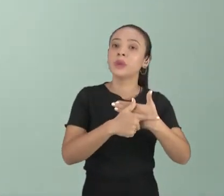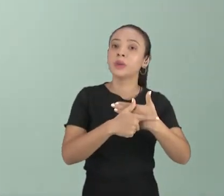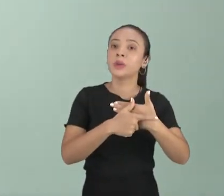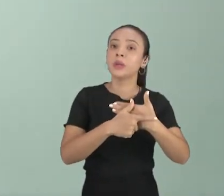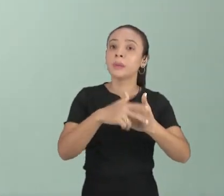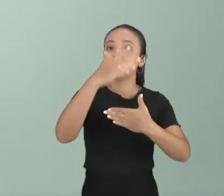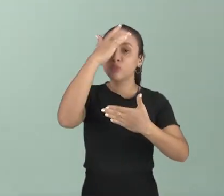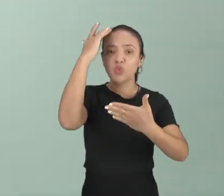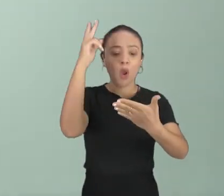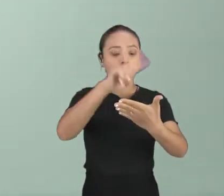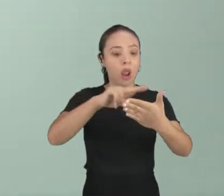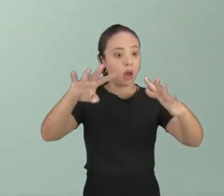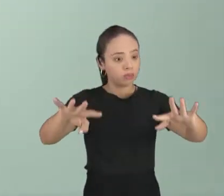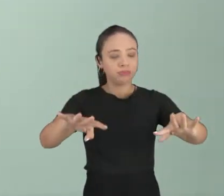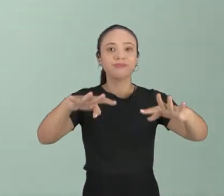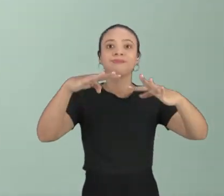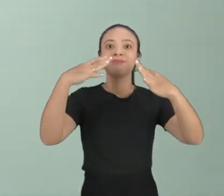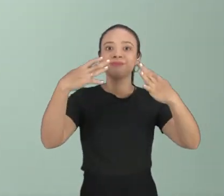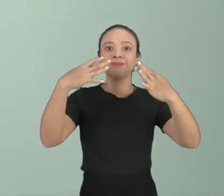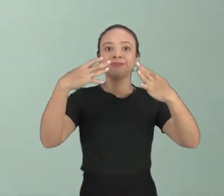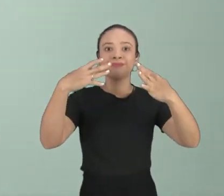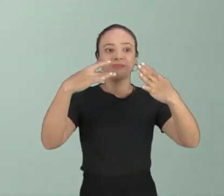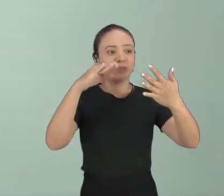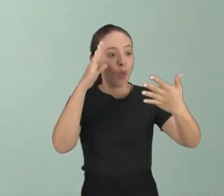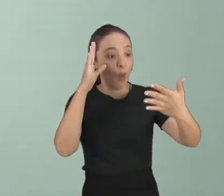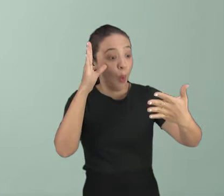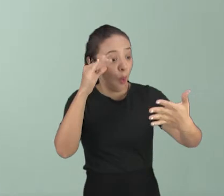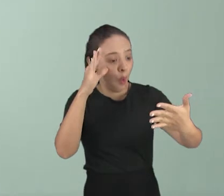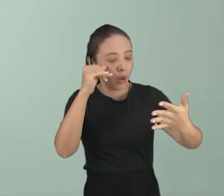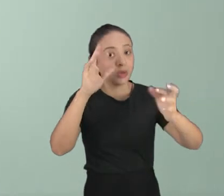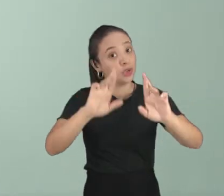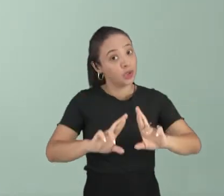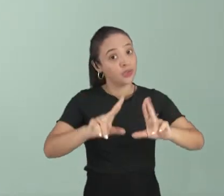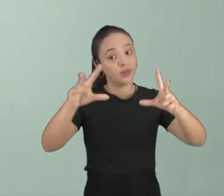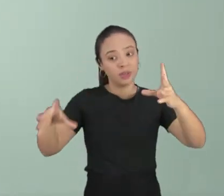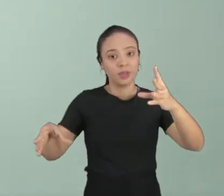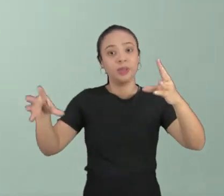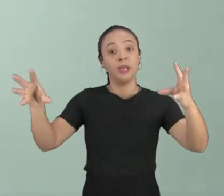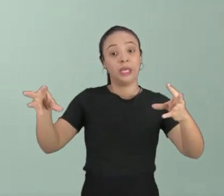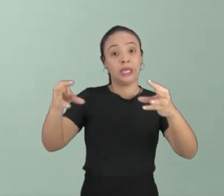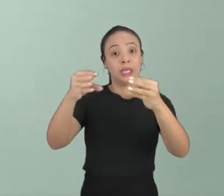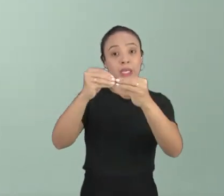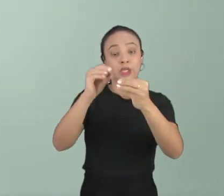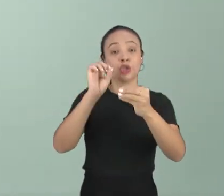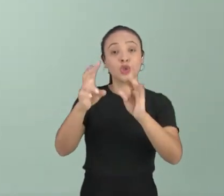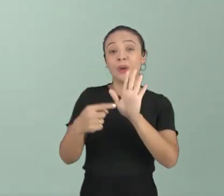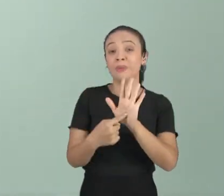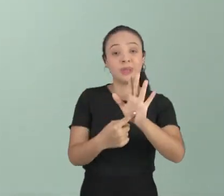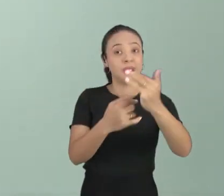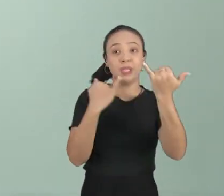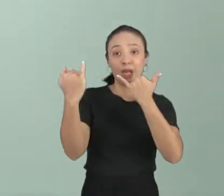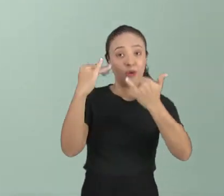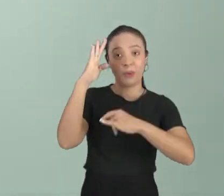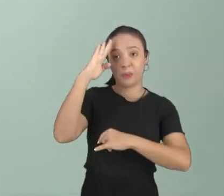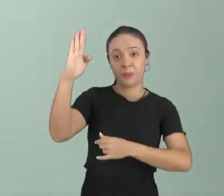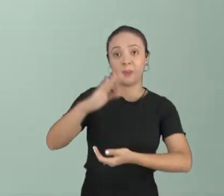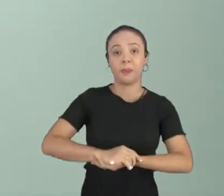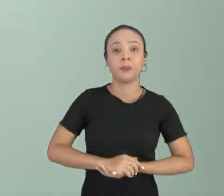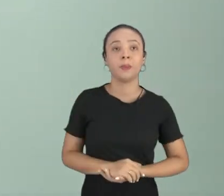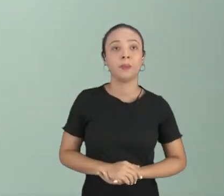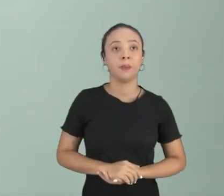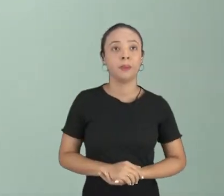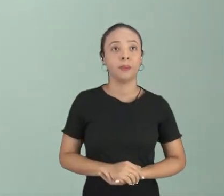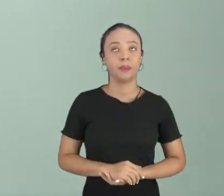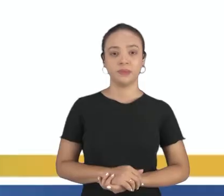a atenção, né? É despertar a curiosidade. E já o resumo é somente trazer as principais informações.